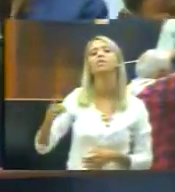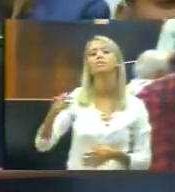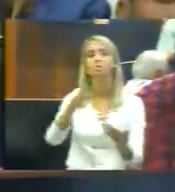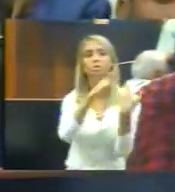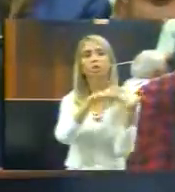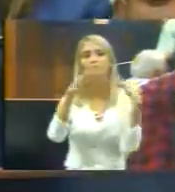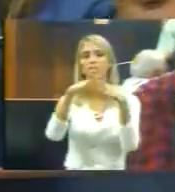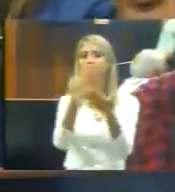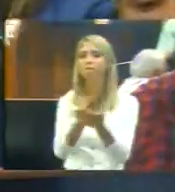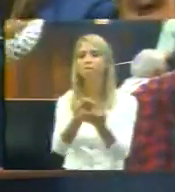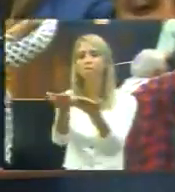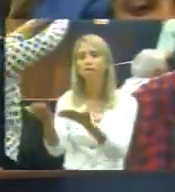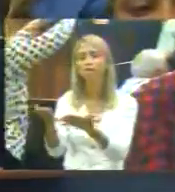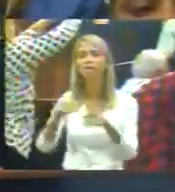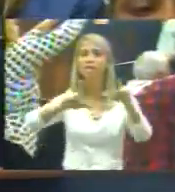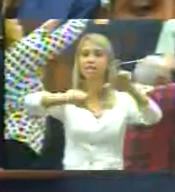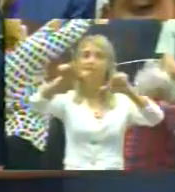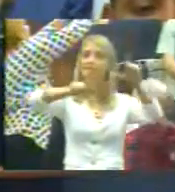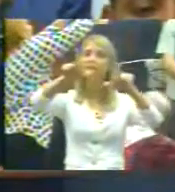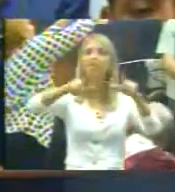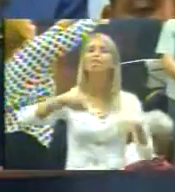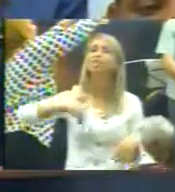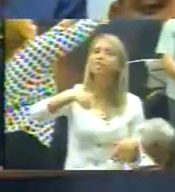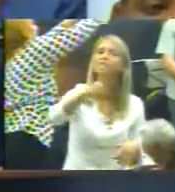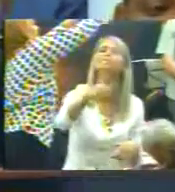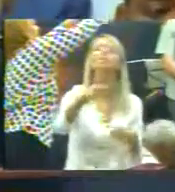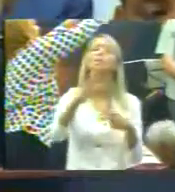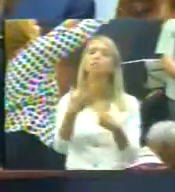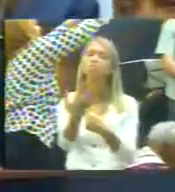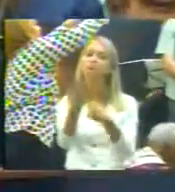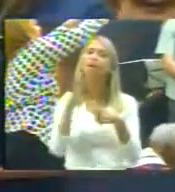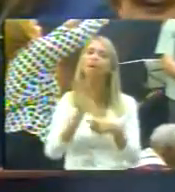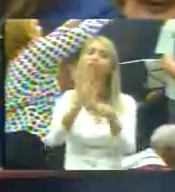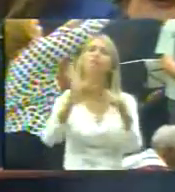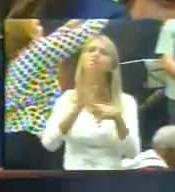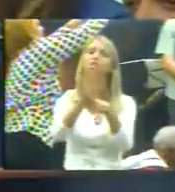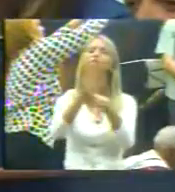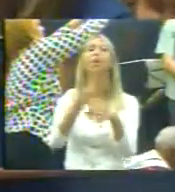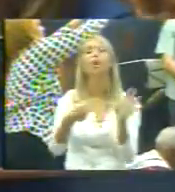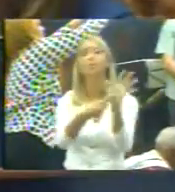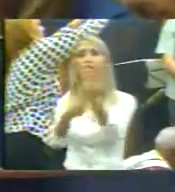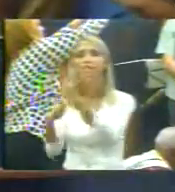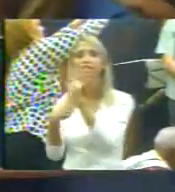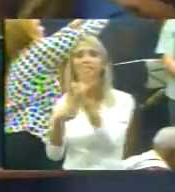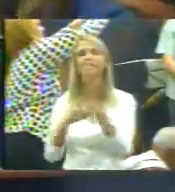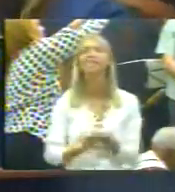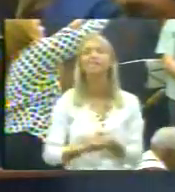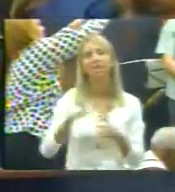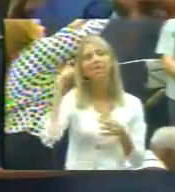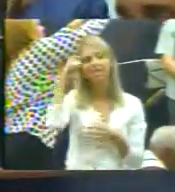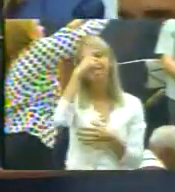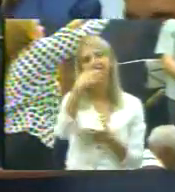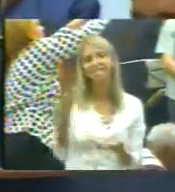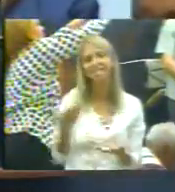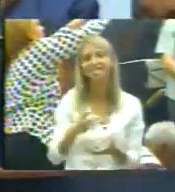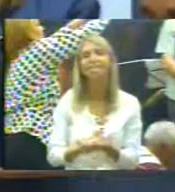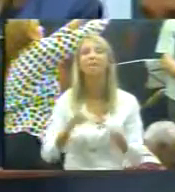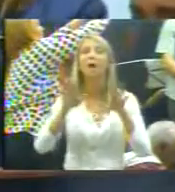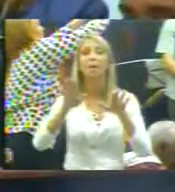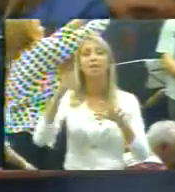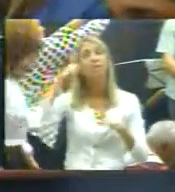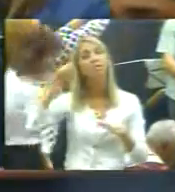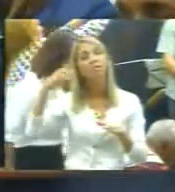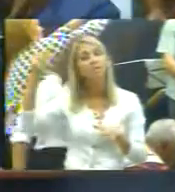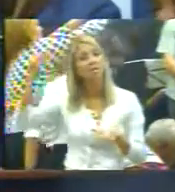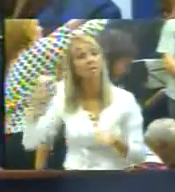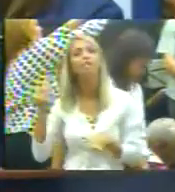presentes. Obrigada à imprensa, que tem nos ajudado bastante a divulgar o trabalho do parlamento. Foi uma maratona, né, gente? Semana passada para cá, nós